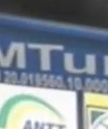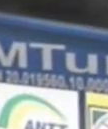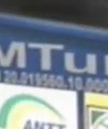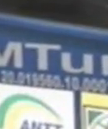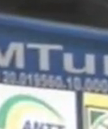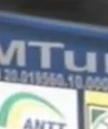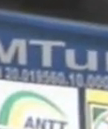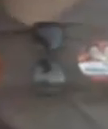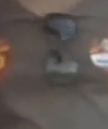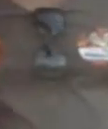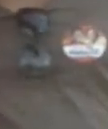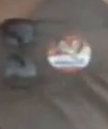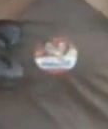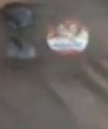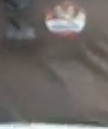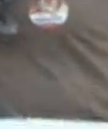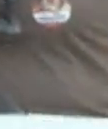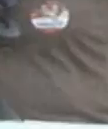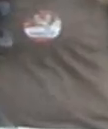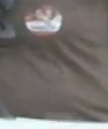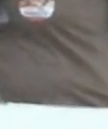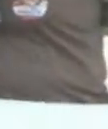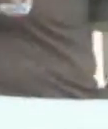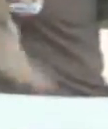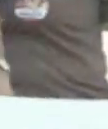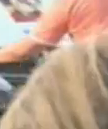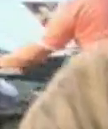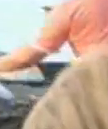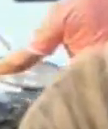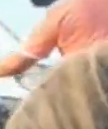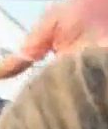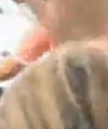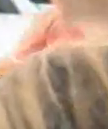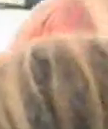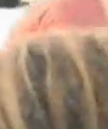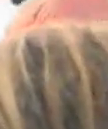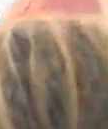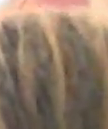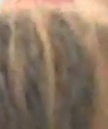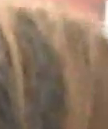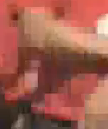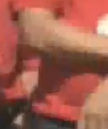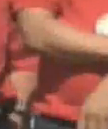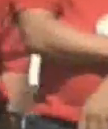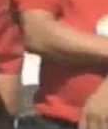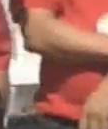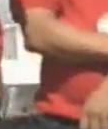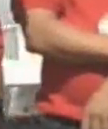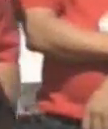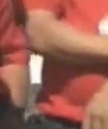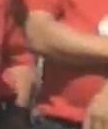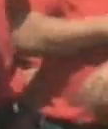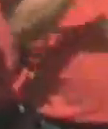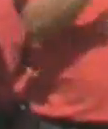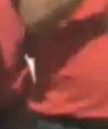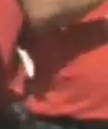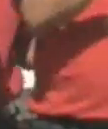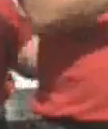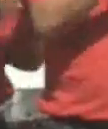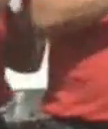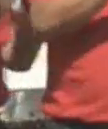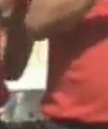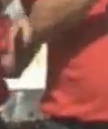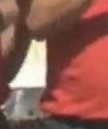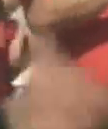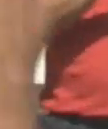55 anos, é natalense, formado em Direito, é vice-governador e ocupou por 26 anos o cargo de